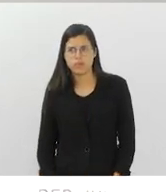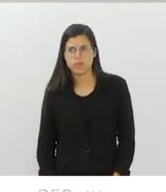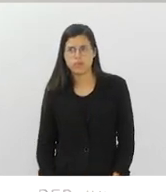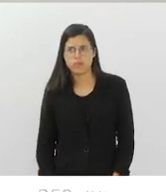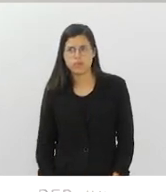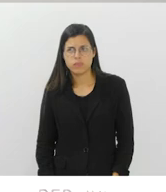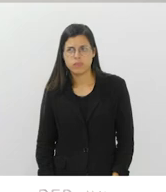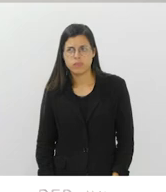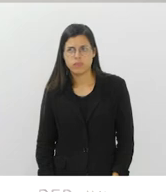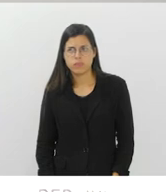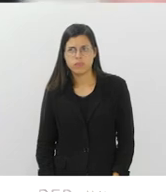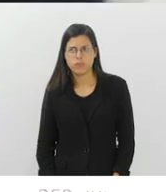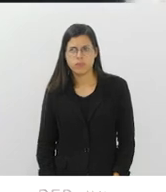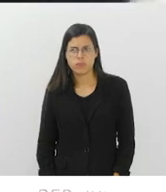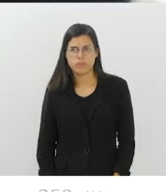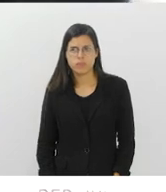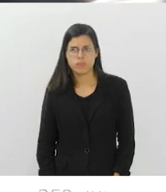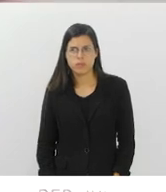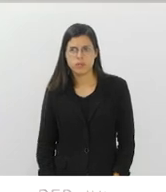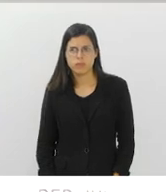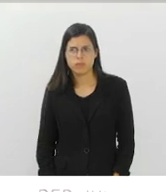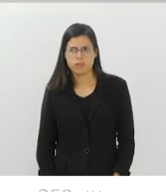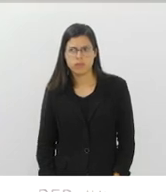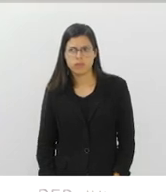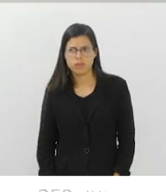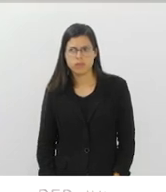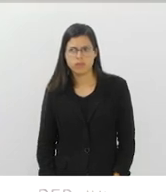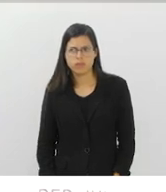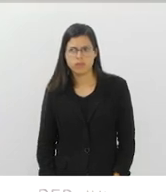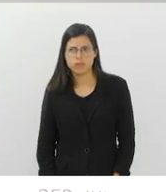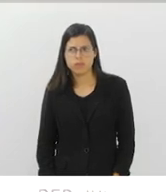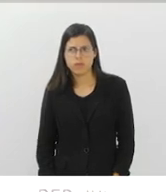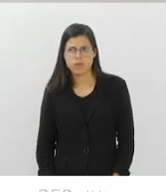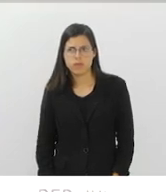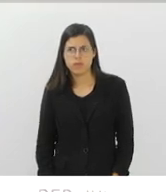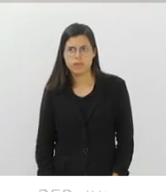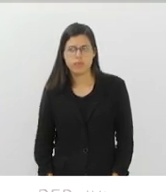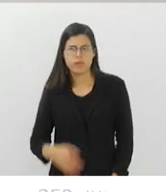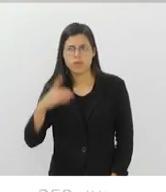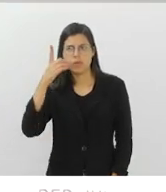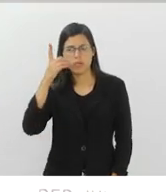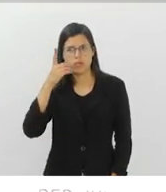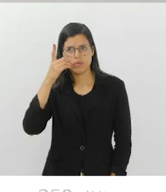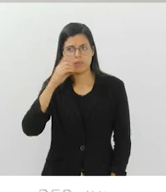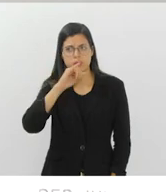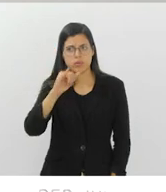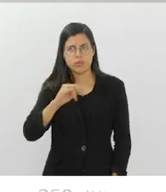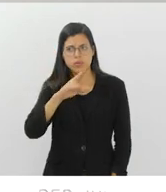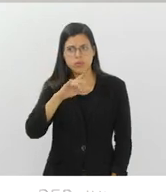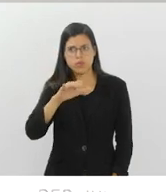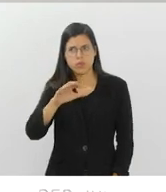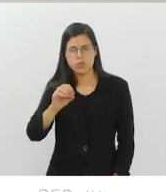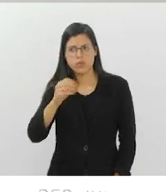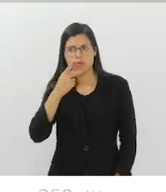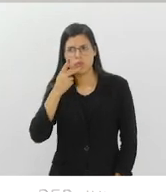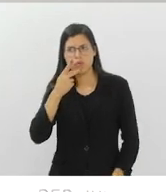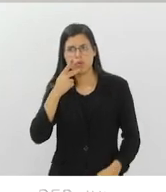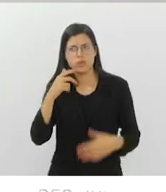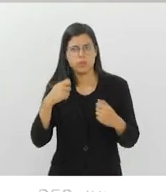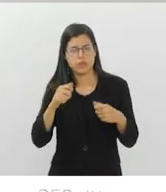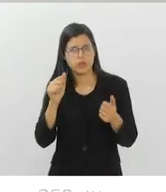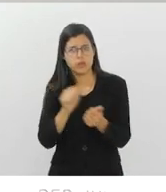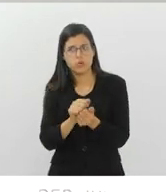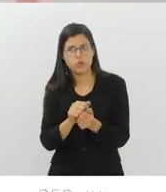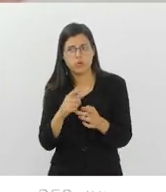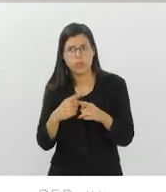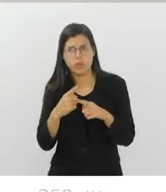se você, igual o deputado Júlio falou, nós temos que estar juntos nessa luta aí, porque os planos de saúde